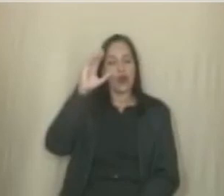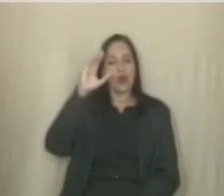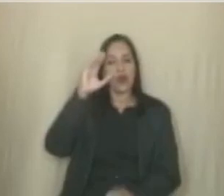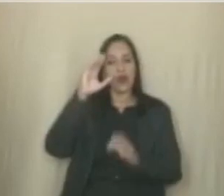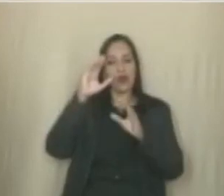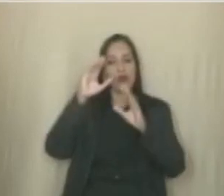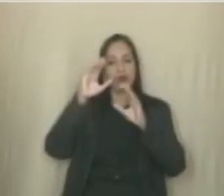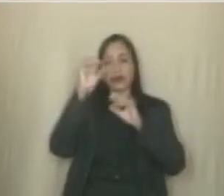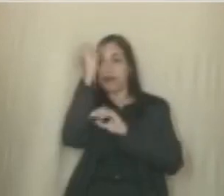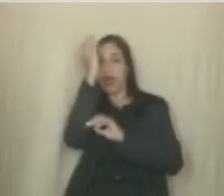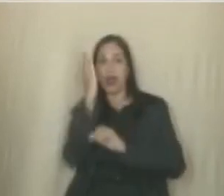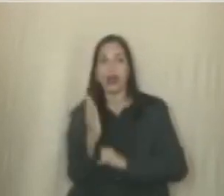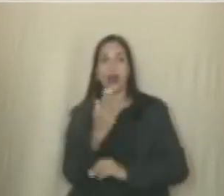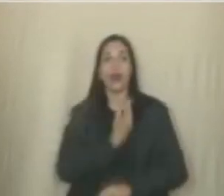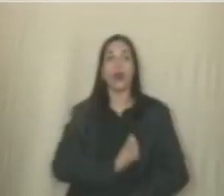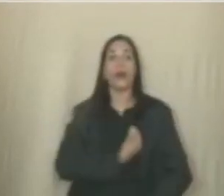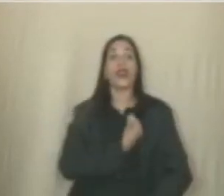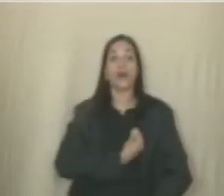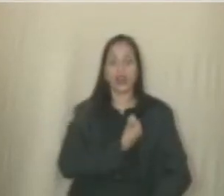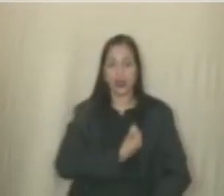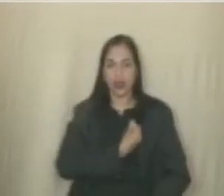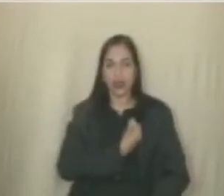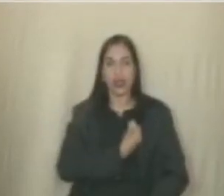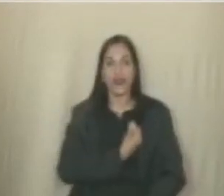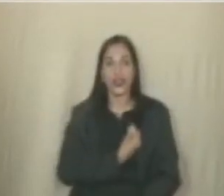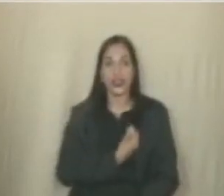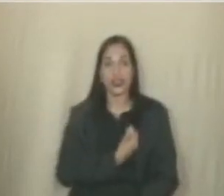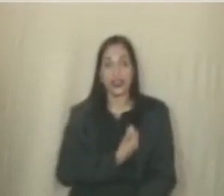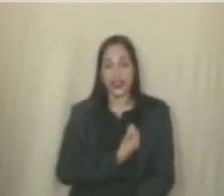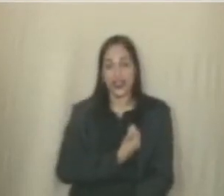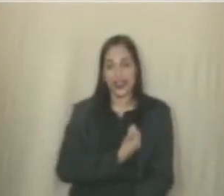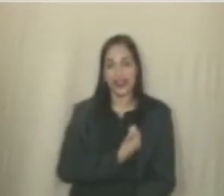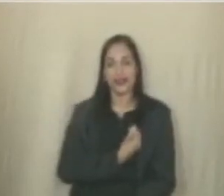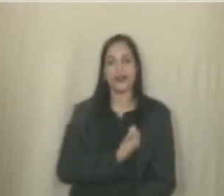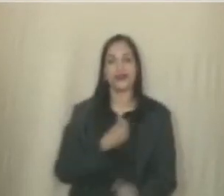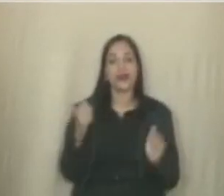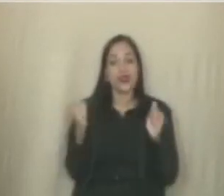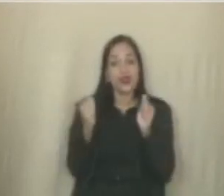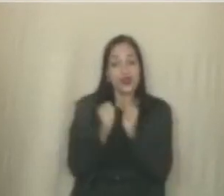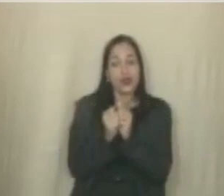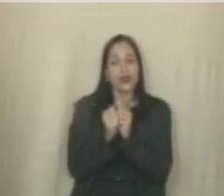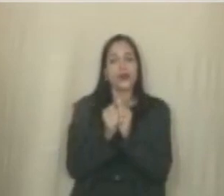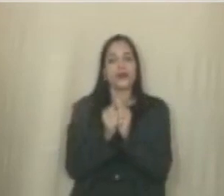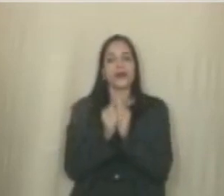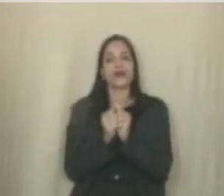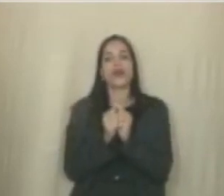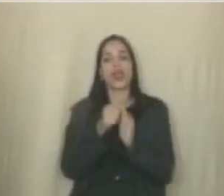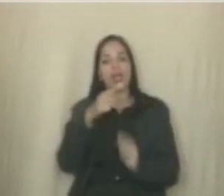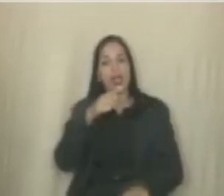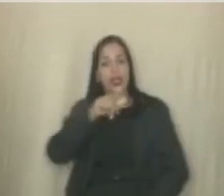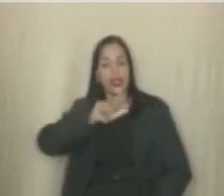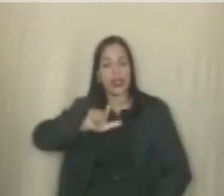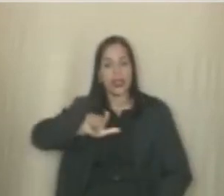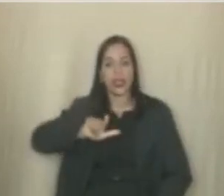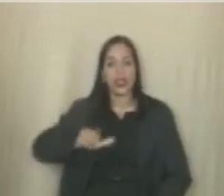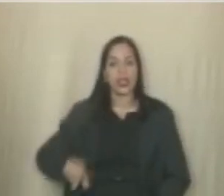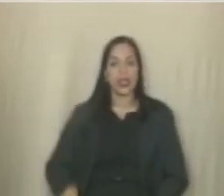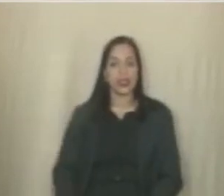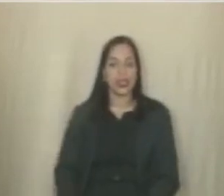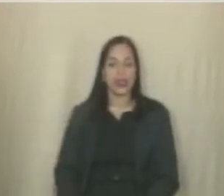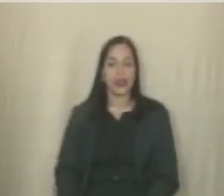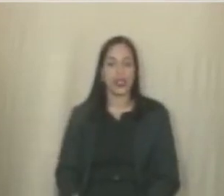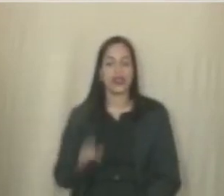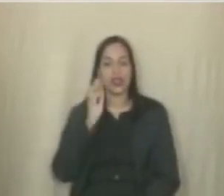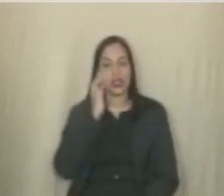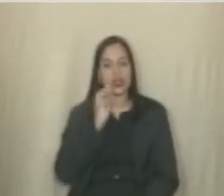de muitos brasileiros. Por isso, junto com minha equipe, propusemos esse PL tão importante para o